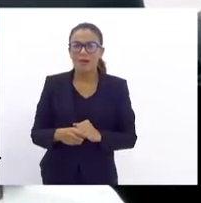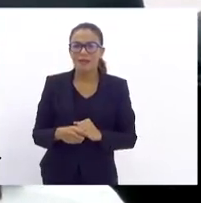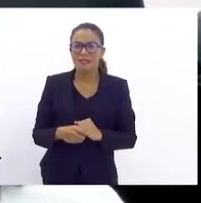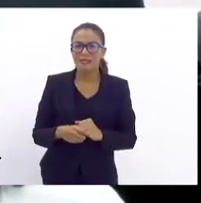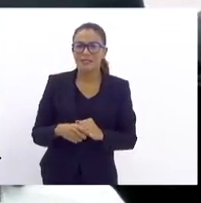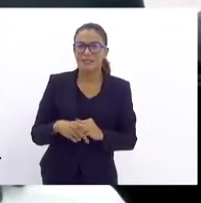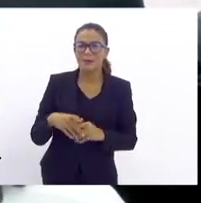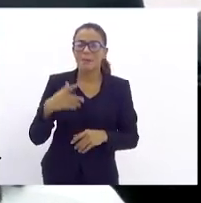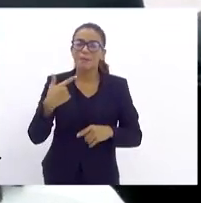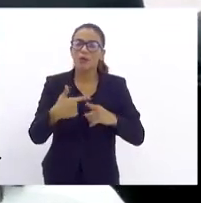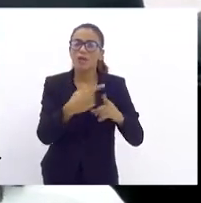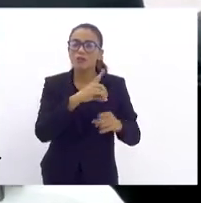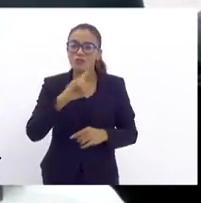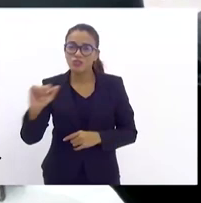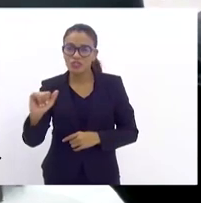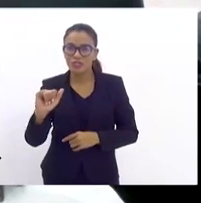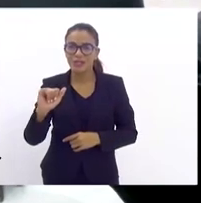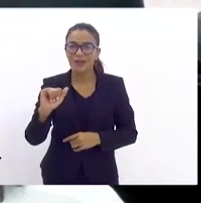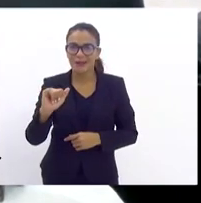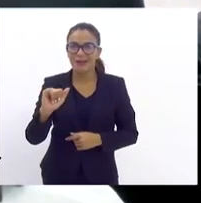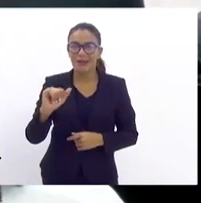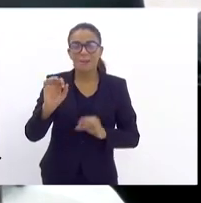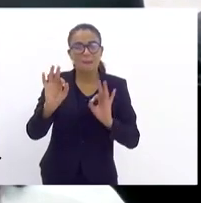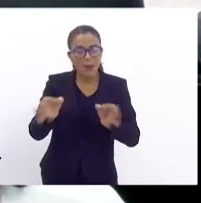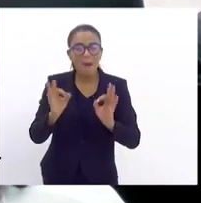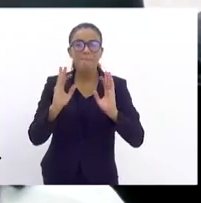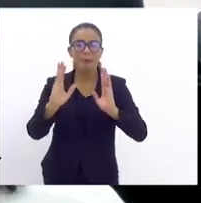não se deve exigir né